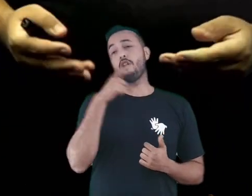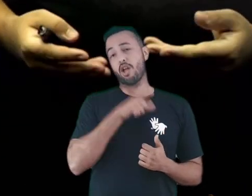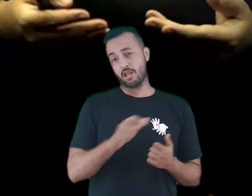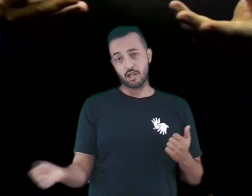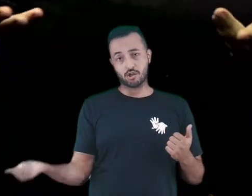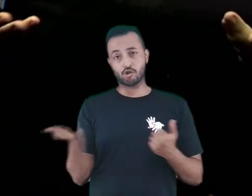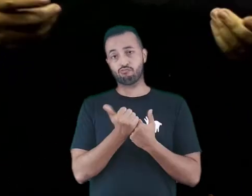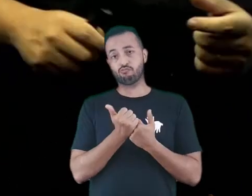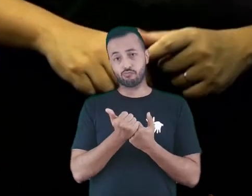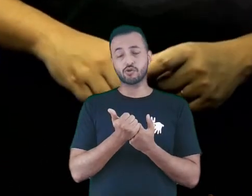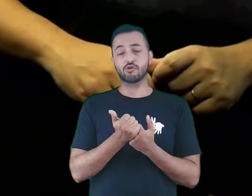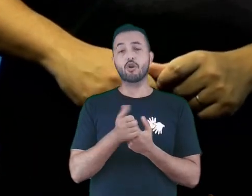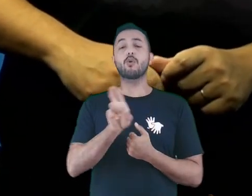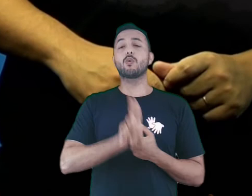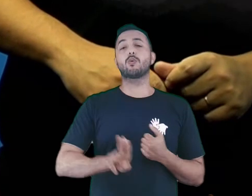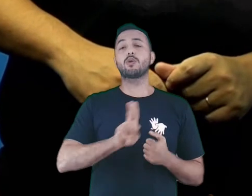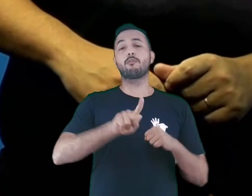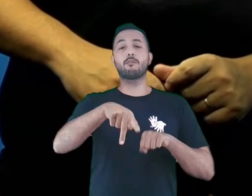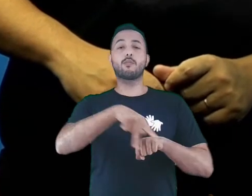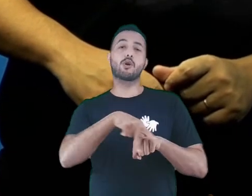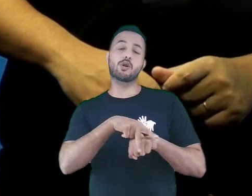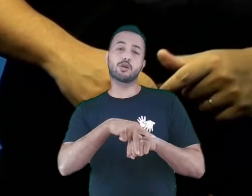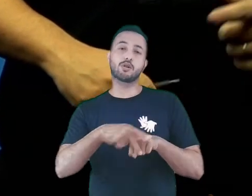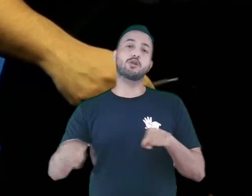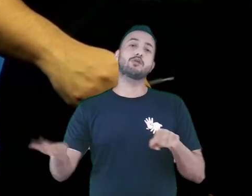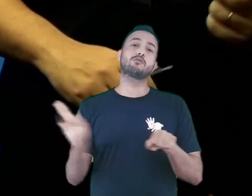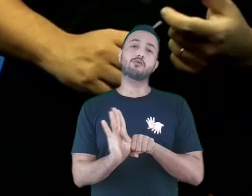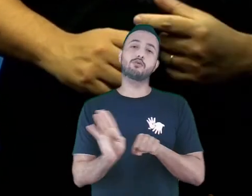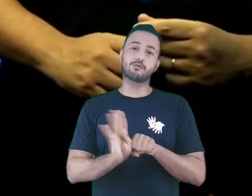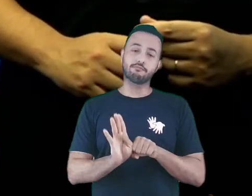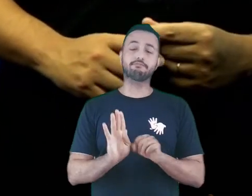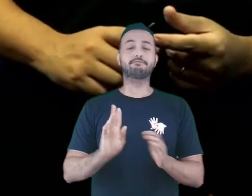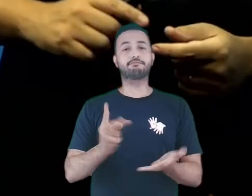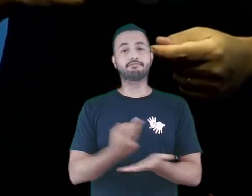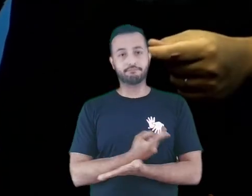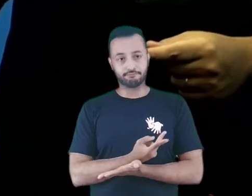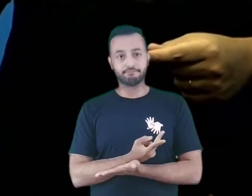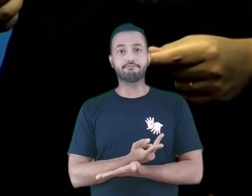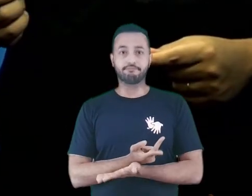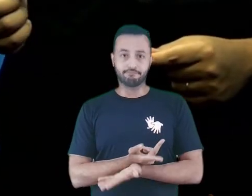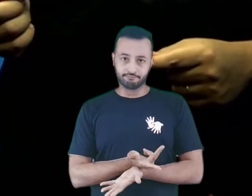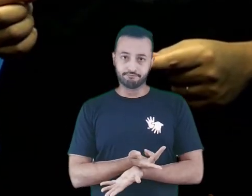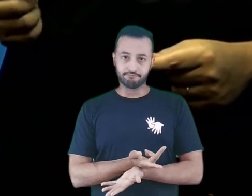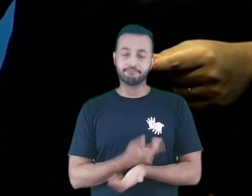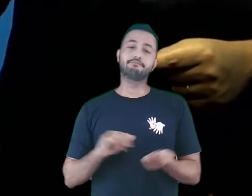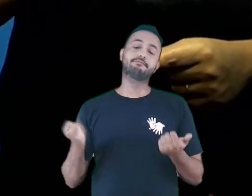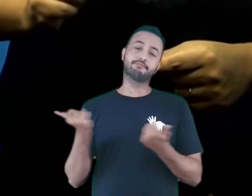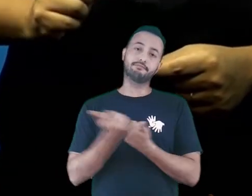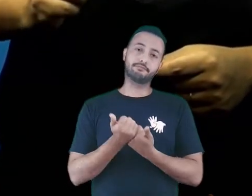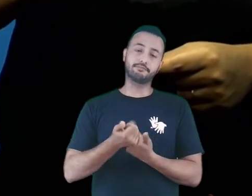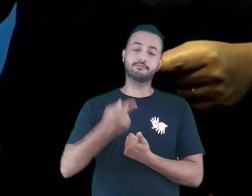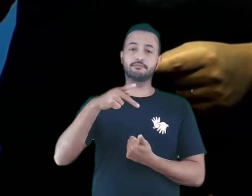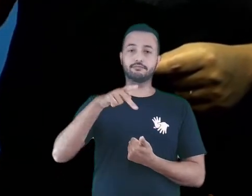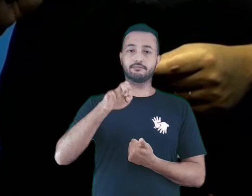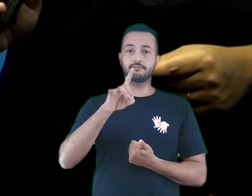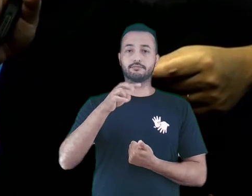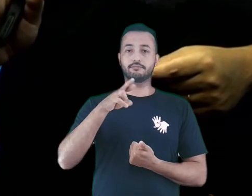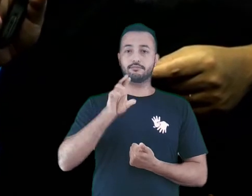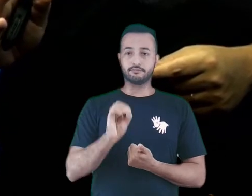substituir utilizando o pronome substantivo. Foi o que aconteceu. substituir Pedro